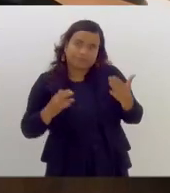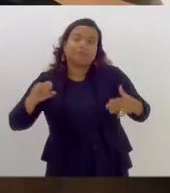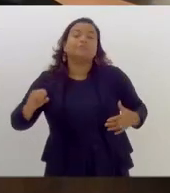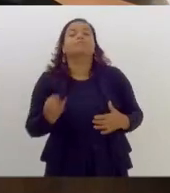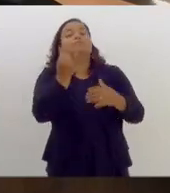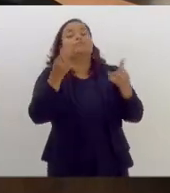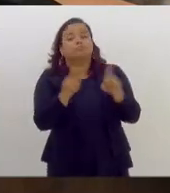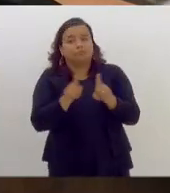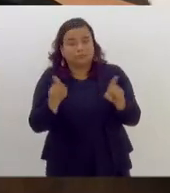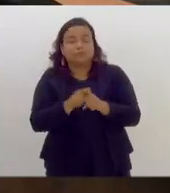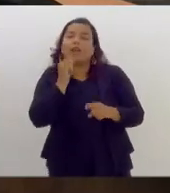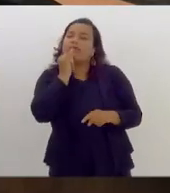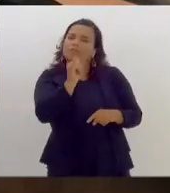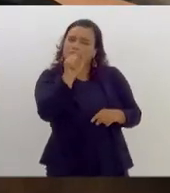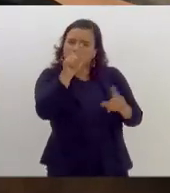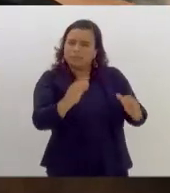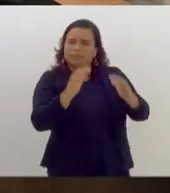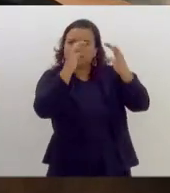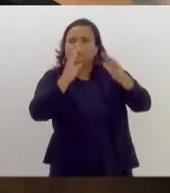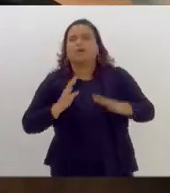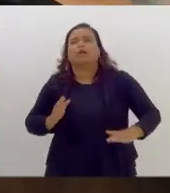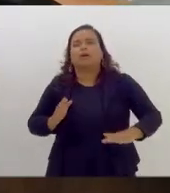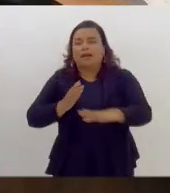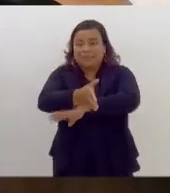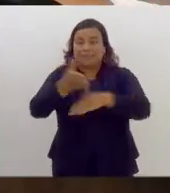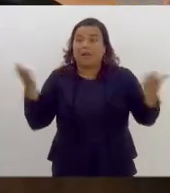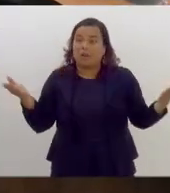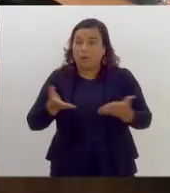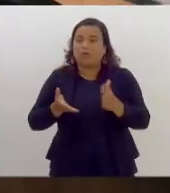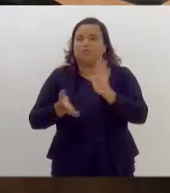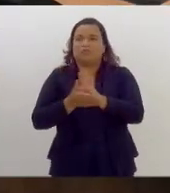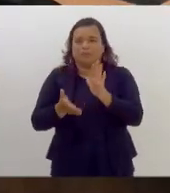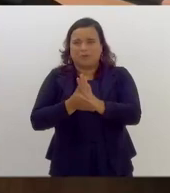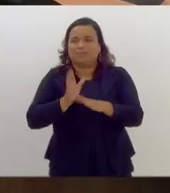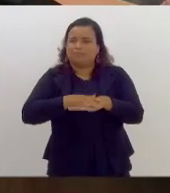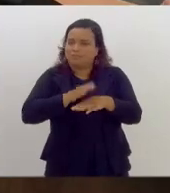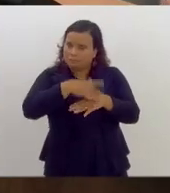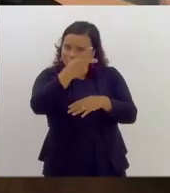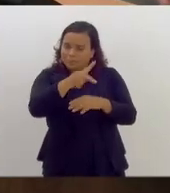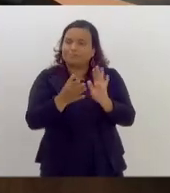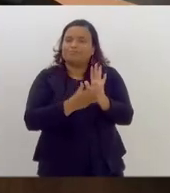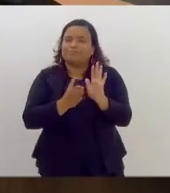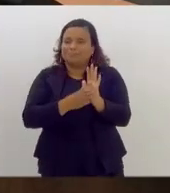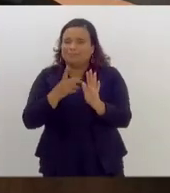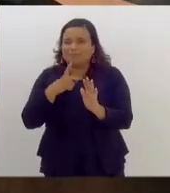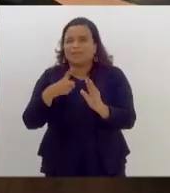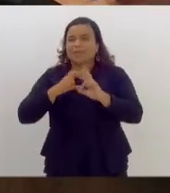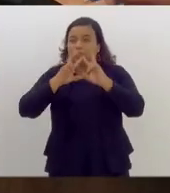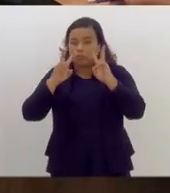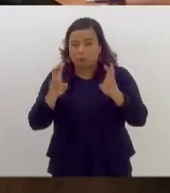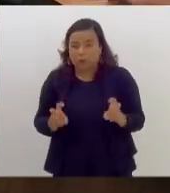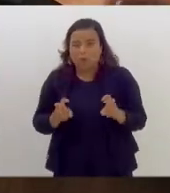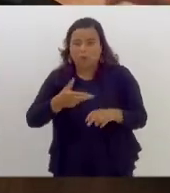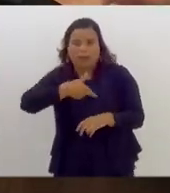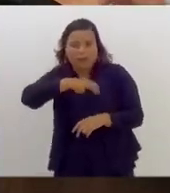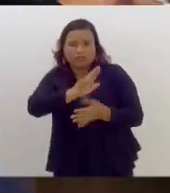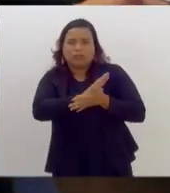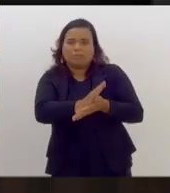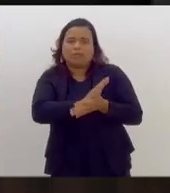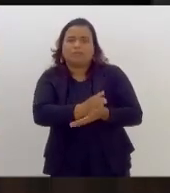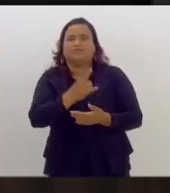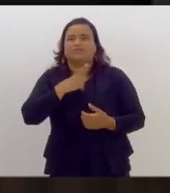para dizer, a Vossa Excelência, que dei entrada hoje num projeto proposto por Vossa Excelência sobre intolerância religiosa.